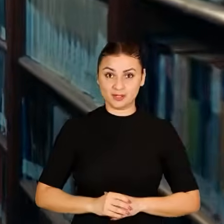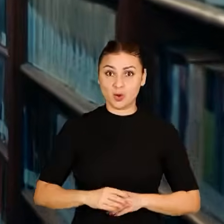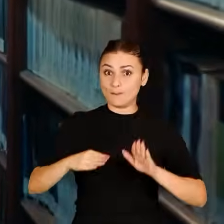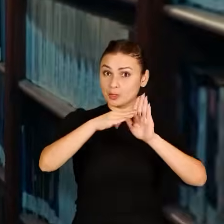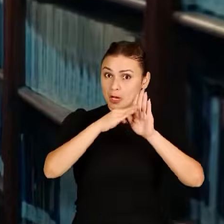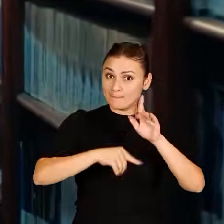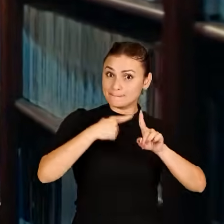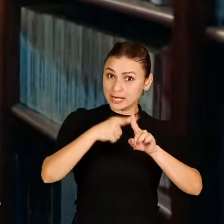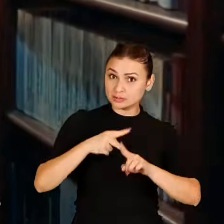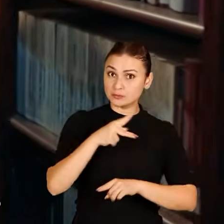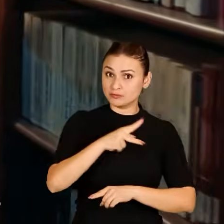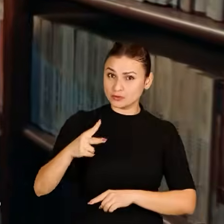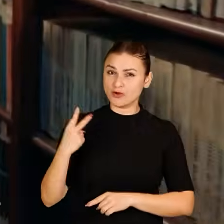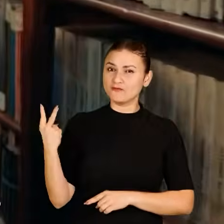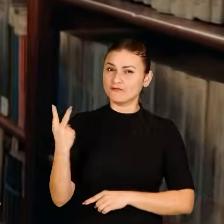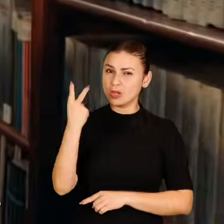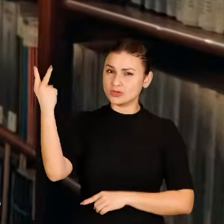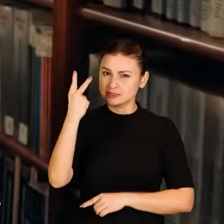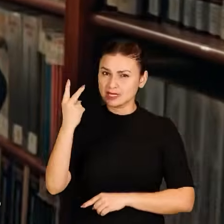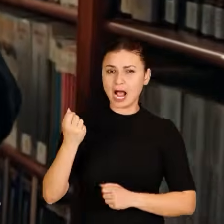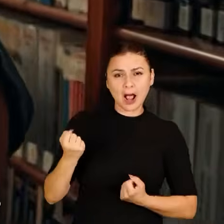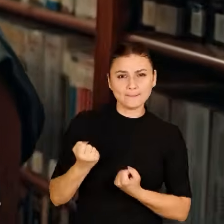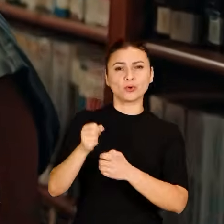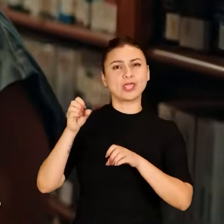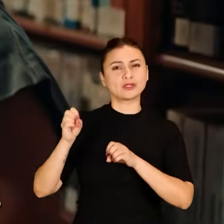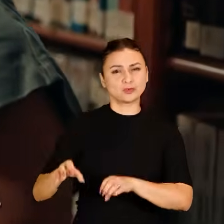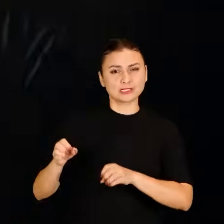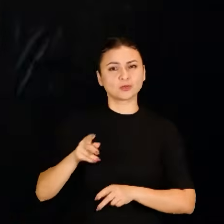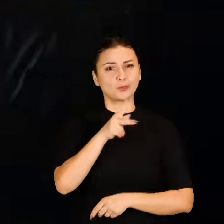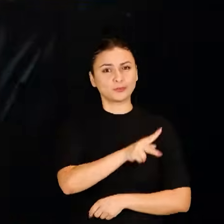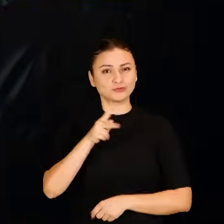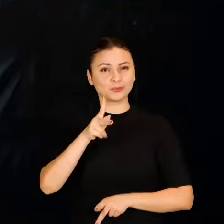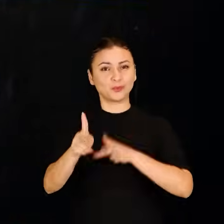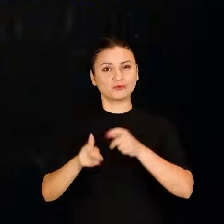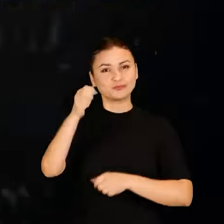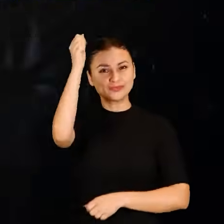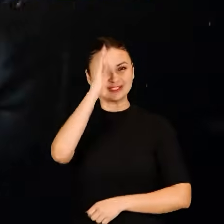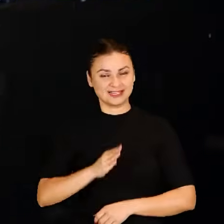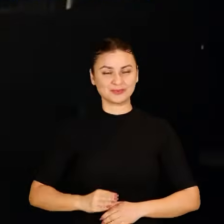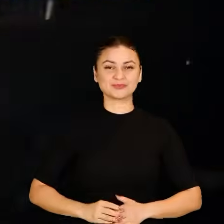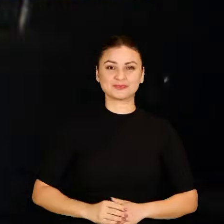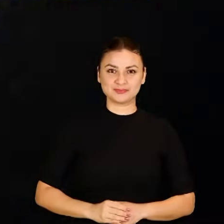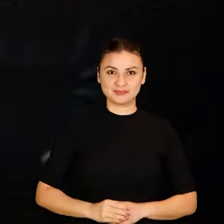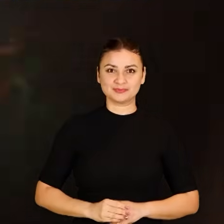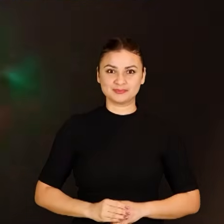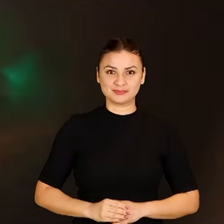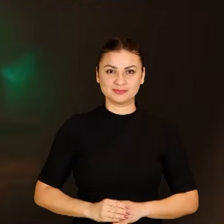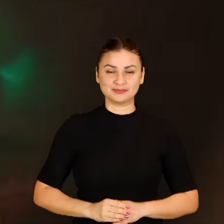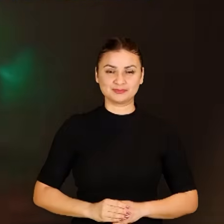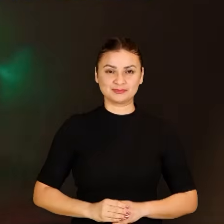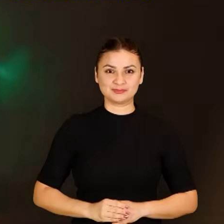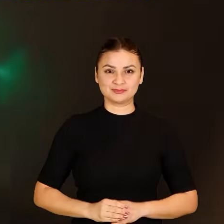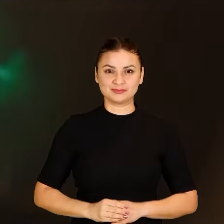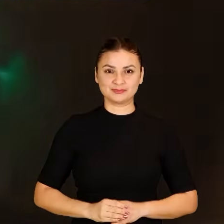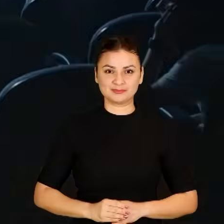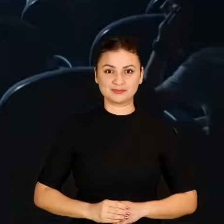Com o Mais Professores, estamos valorizando quem está ao lado da educação, dos professores e do povo brasileiro.